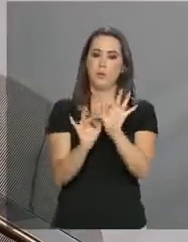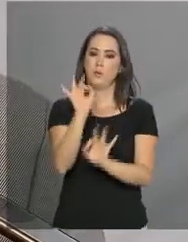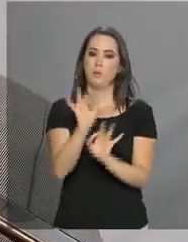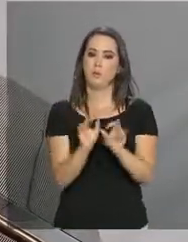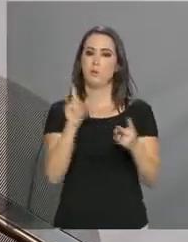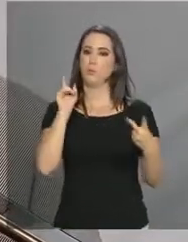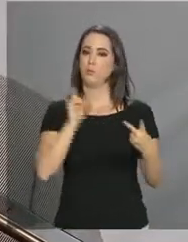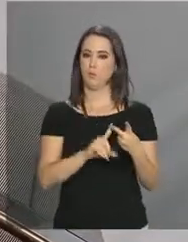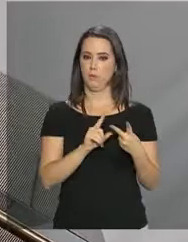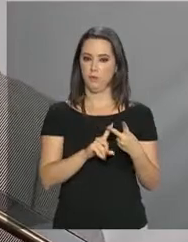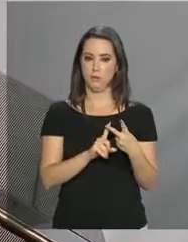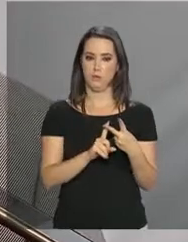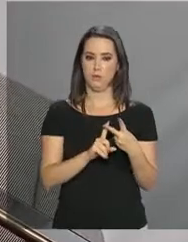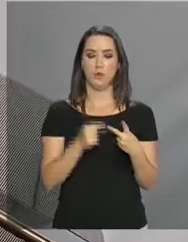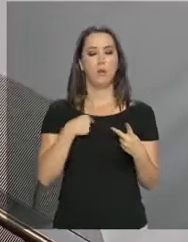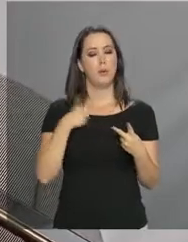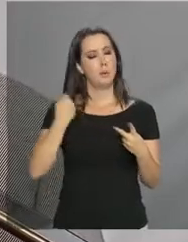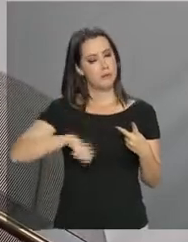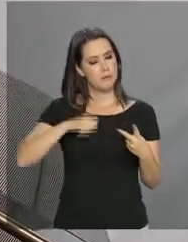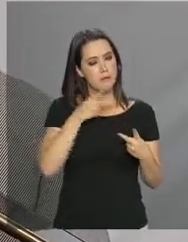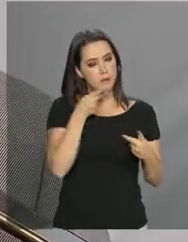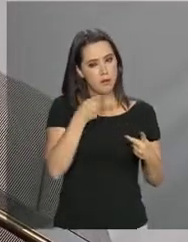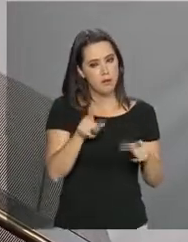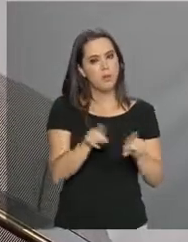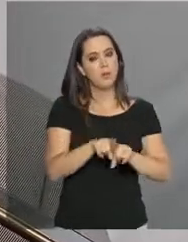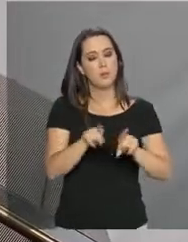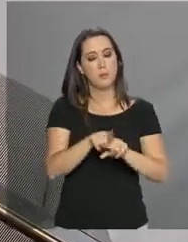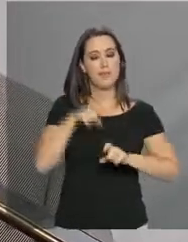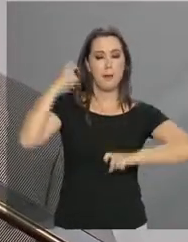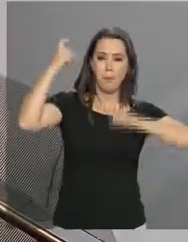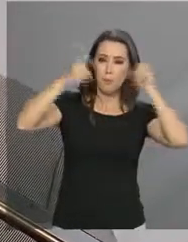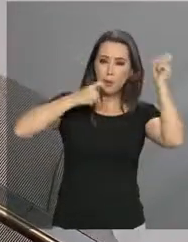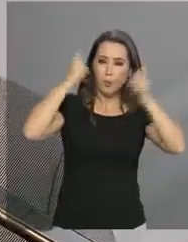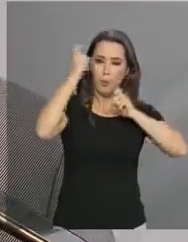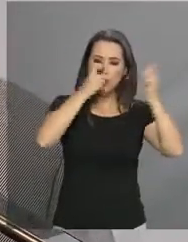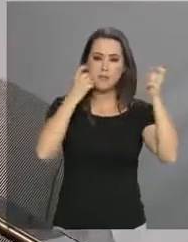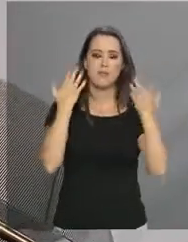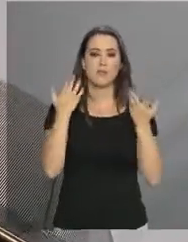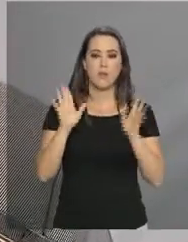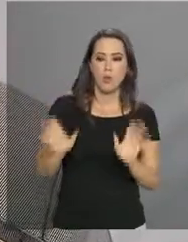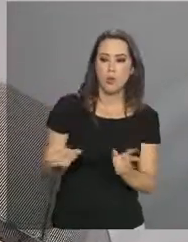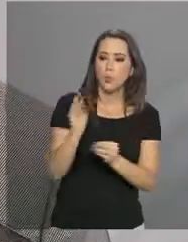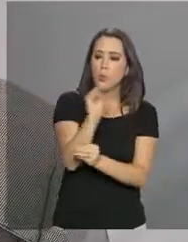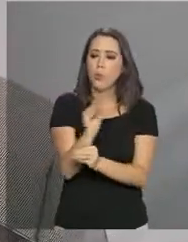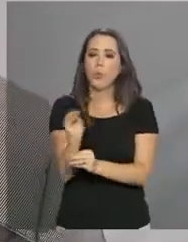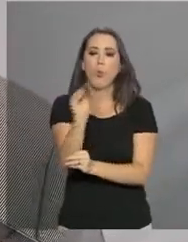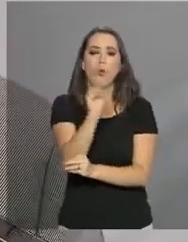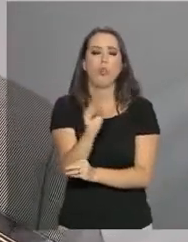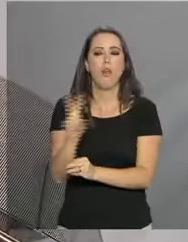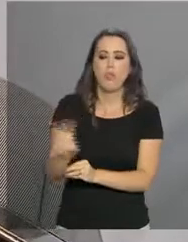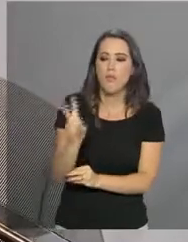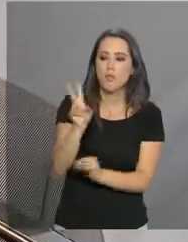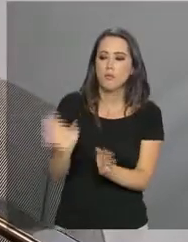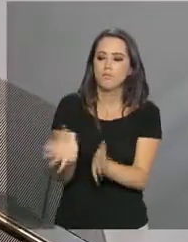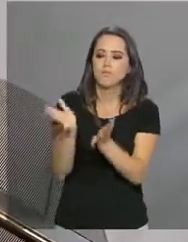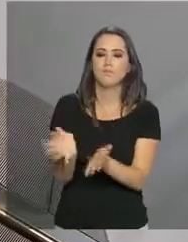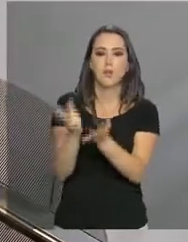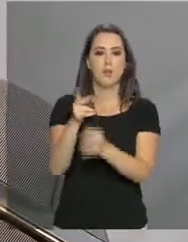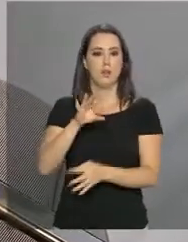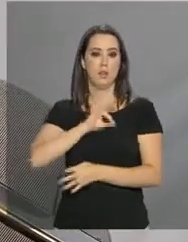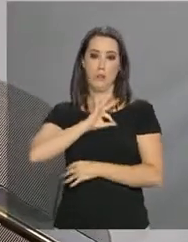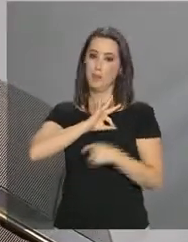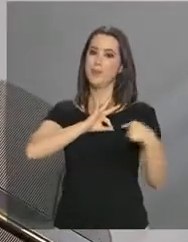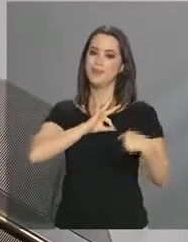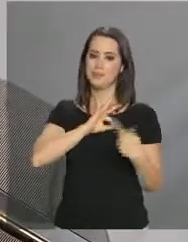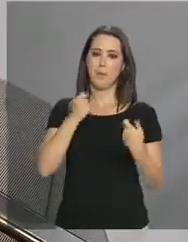em segundo lugar eu vou destacar a preocupação na valorização dos policiais dentro desses recursos pela